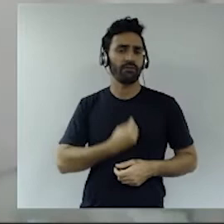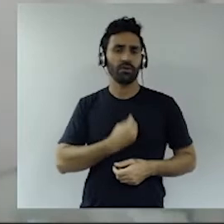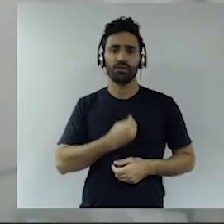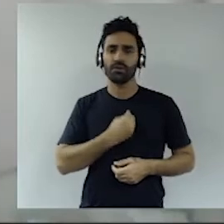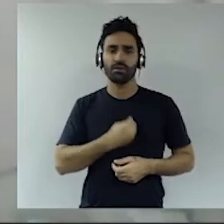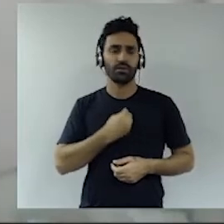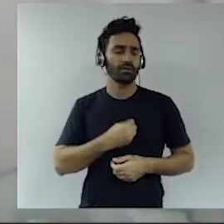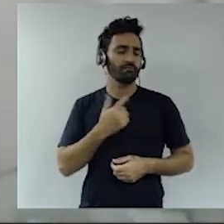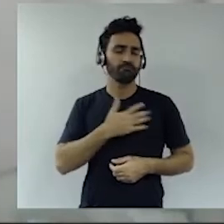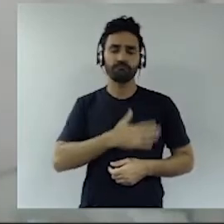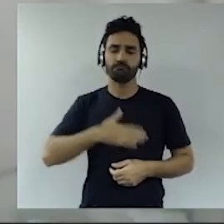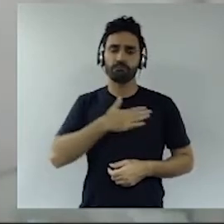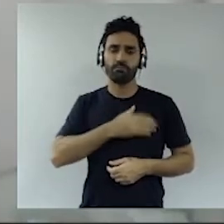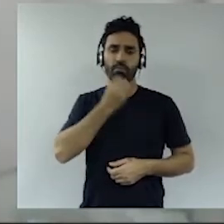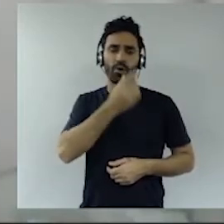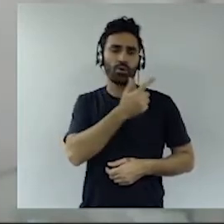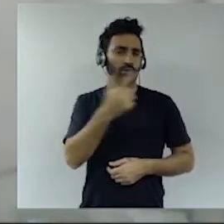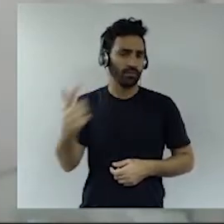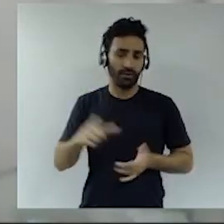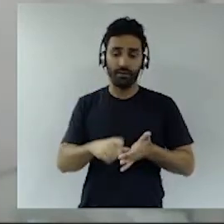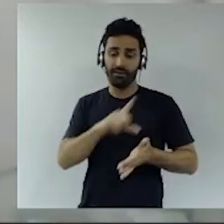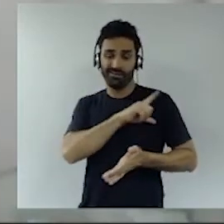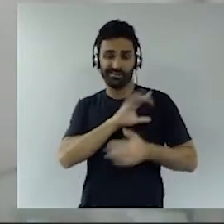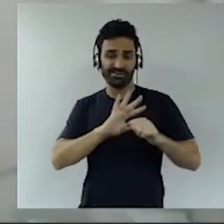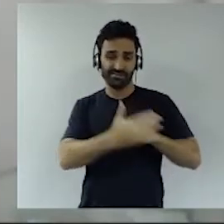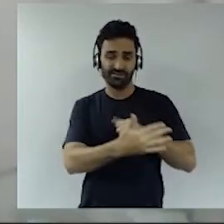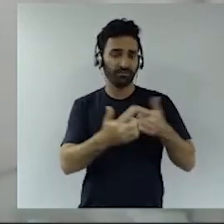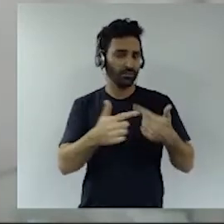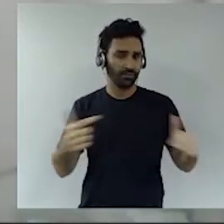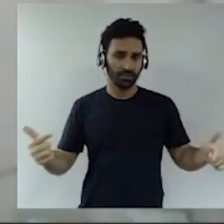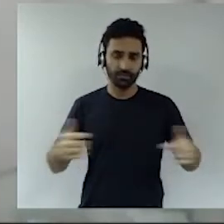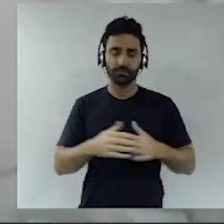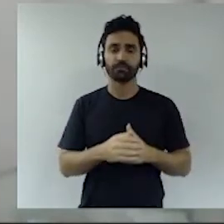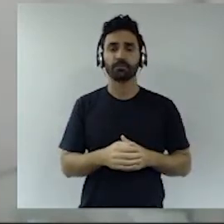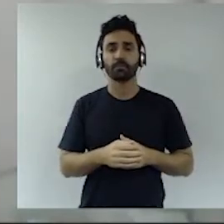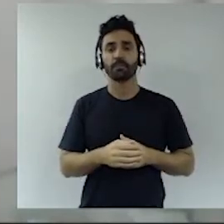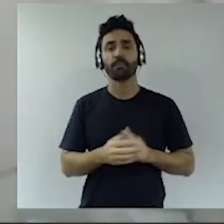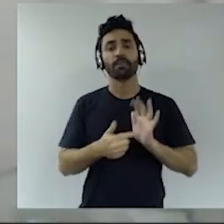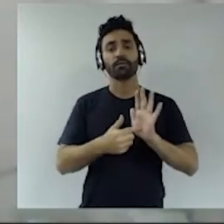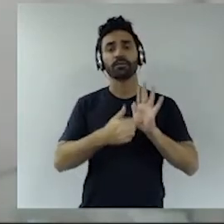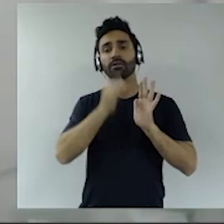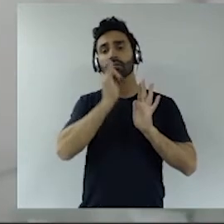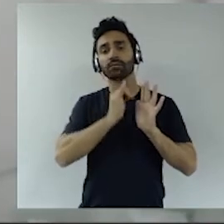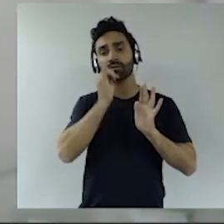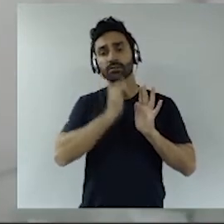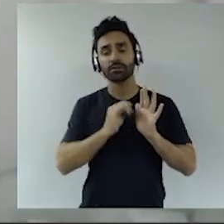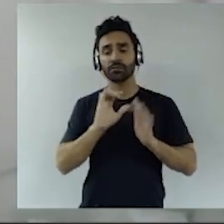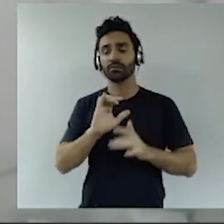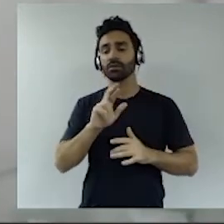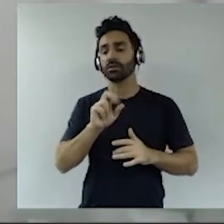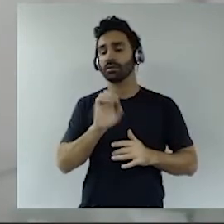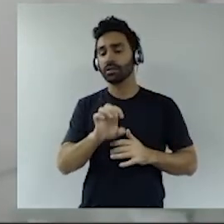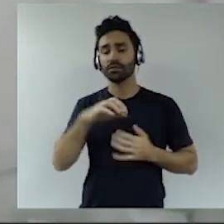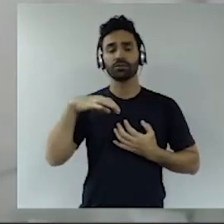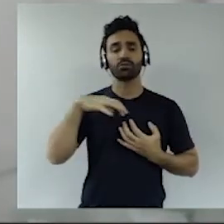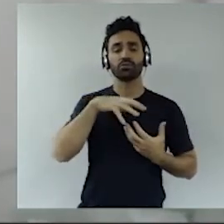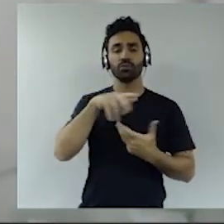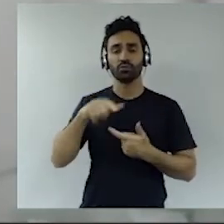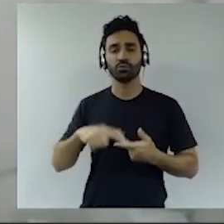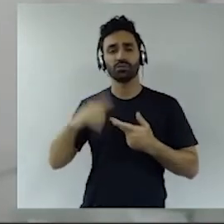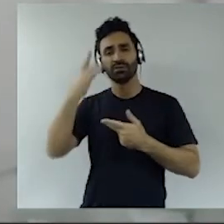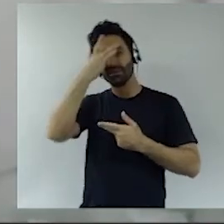minimamente satisfatória antes da pandemia. Como exemplos, eu cito as crises humanitárias, os